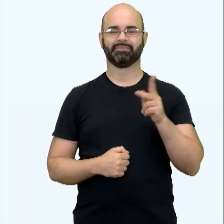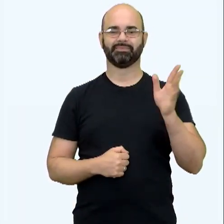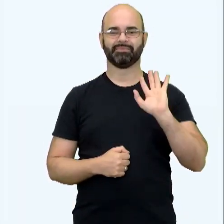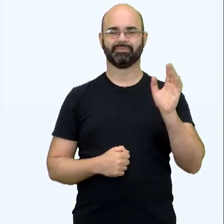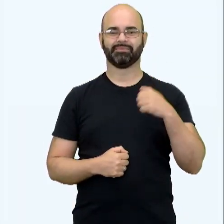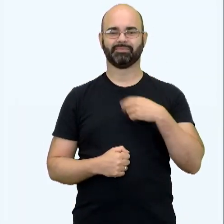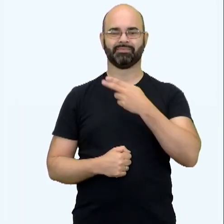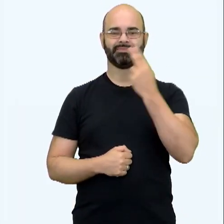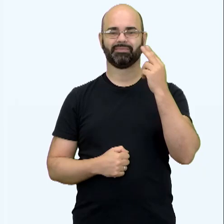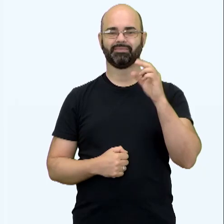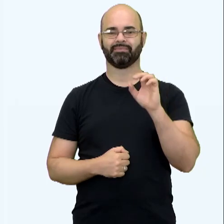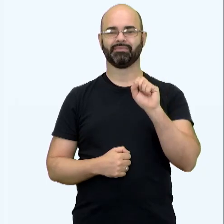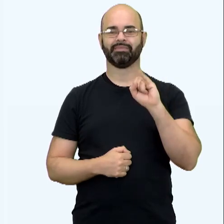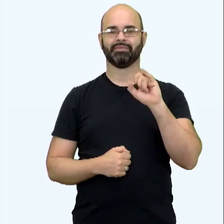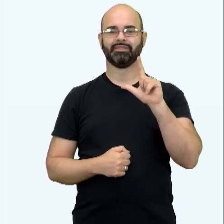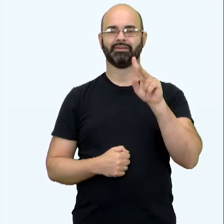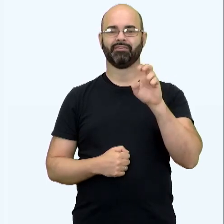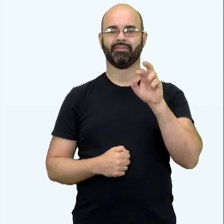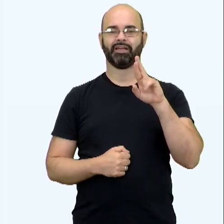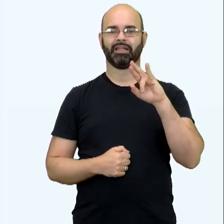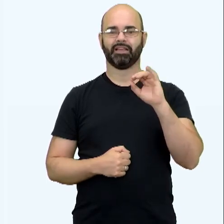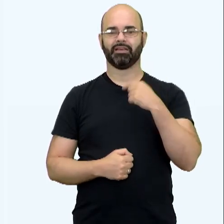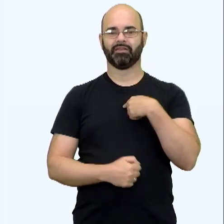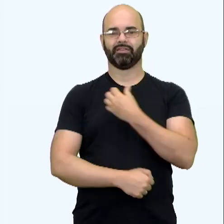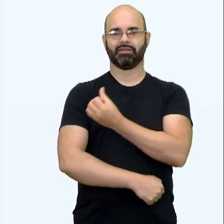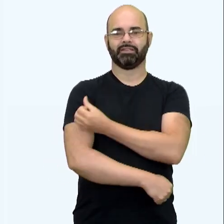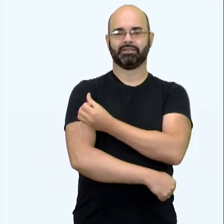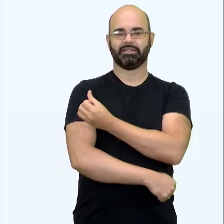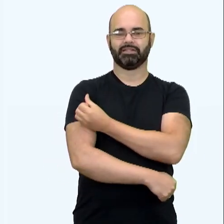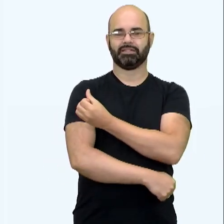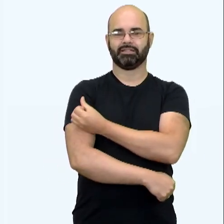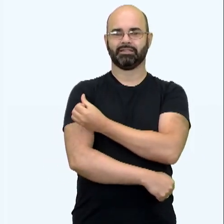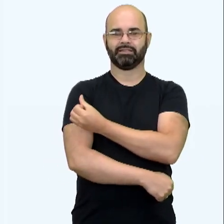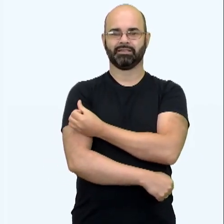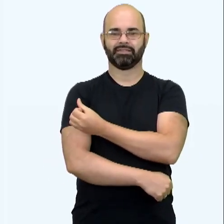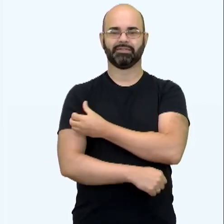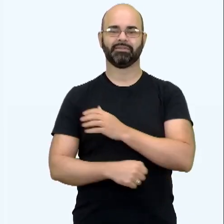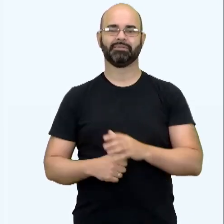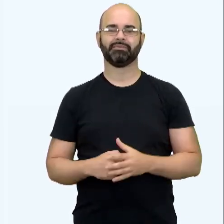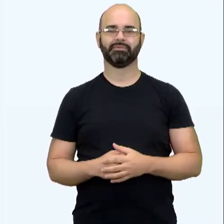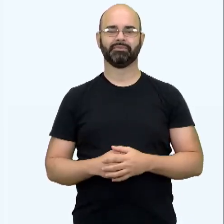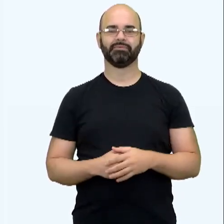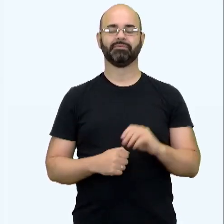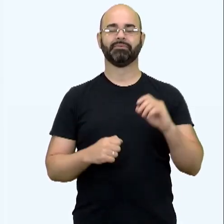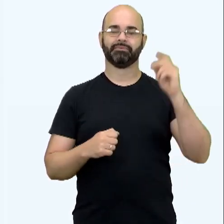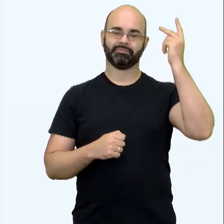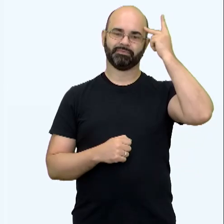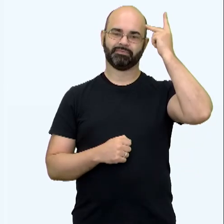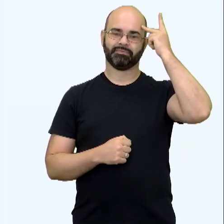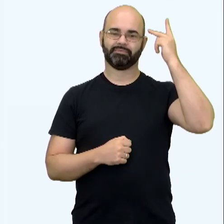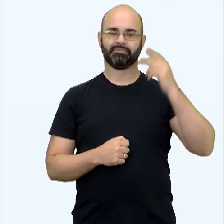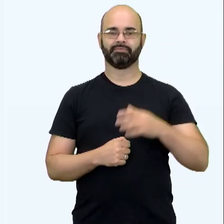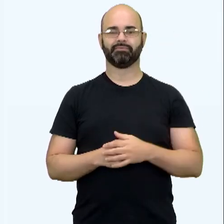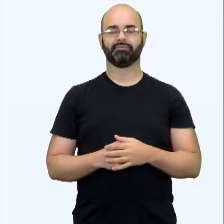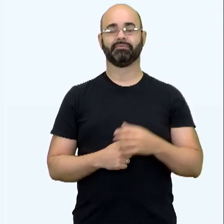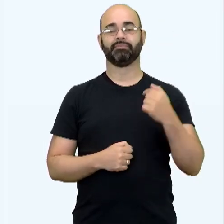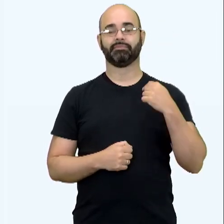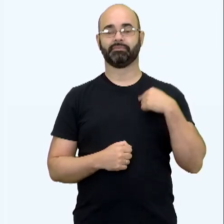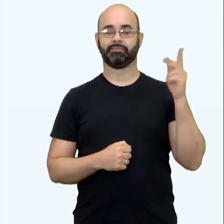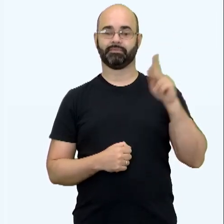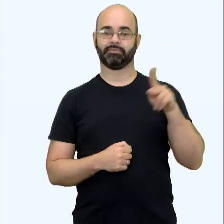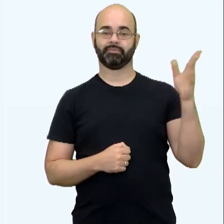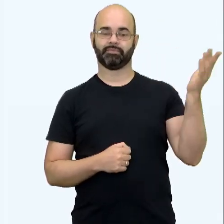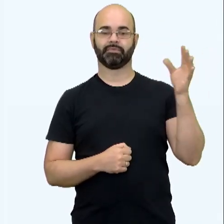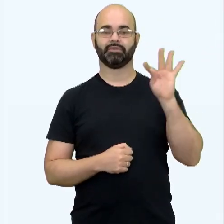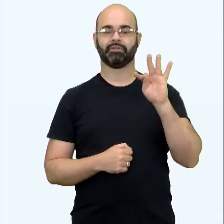nome é Nicolas Silvério da Silva, sou do 6º ano da escola Benedito Montenegro de Jaú, São Paulo. Minha professora é